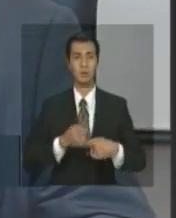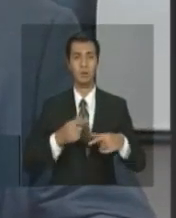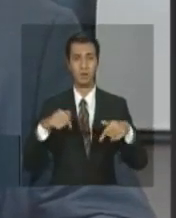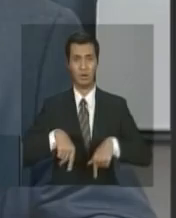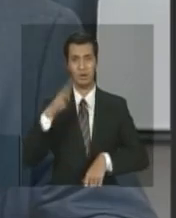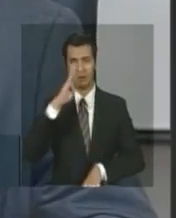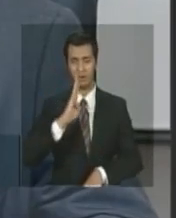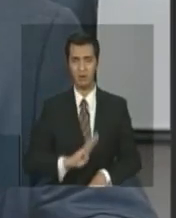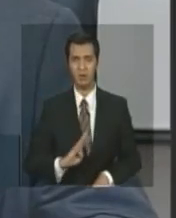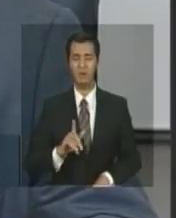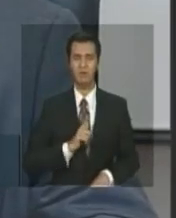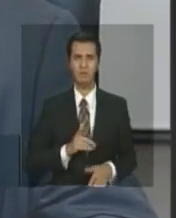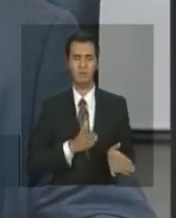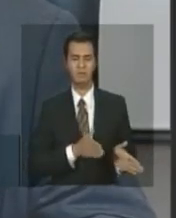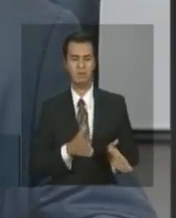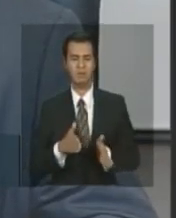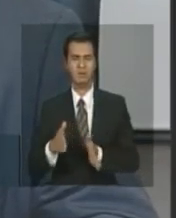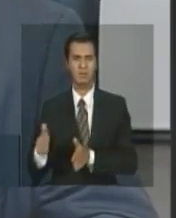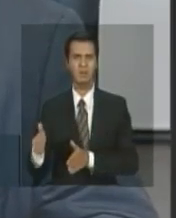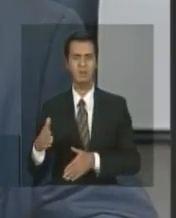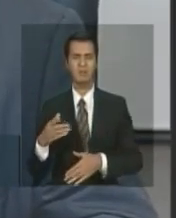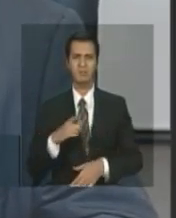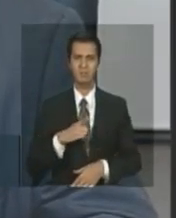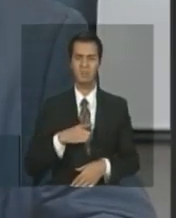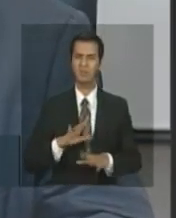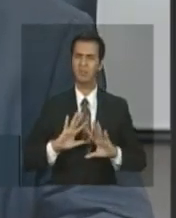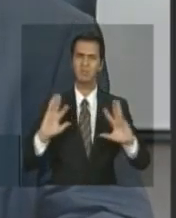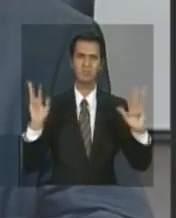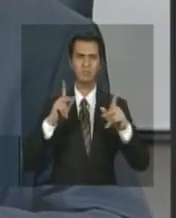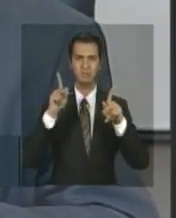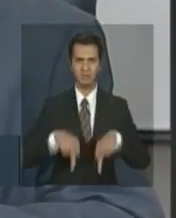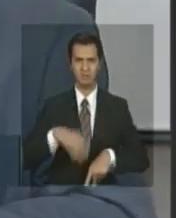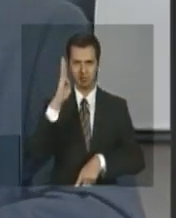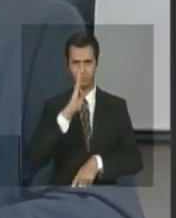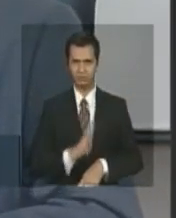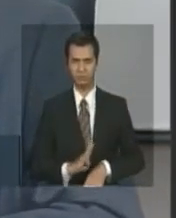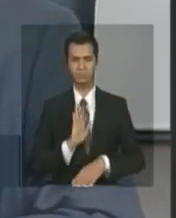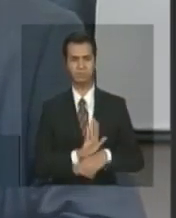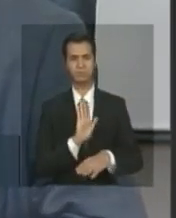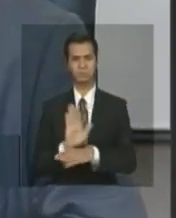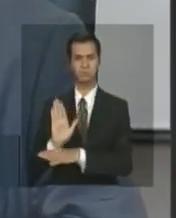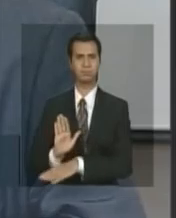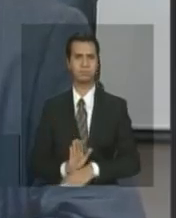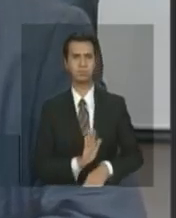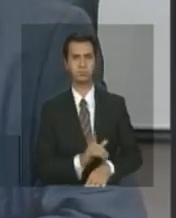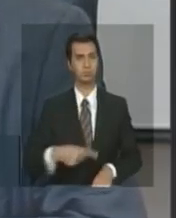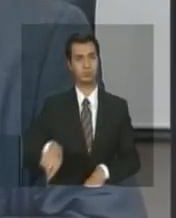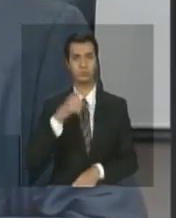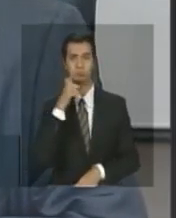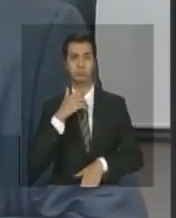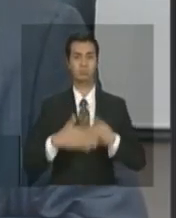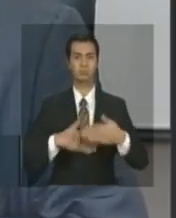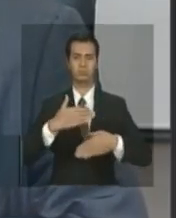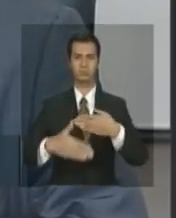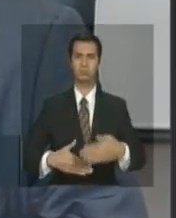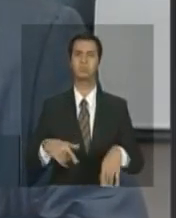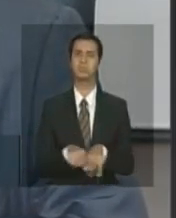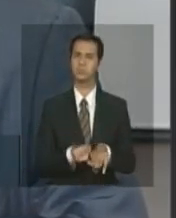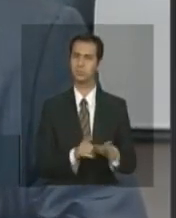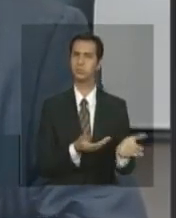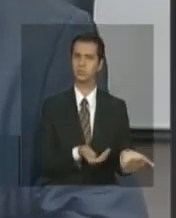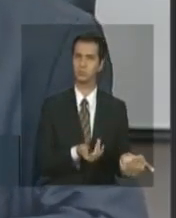processo de melhoria da situação socioeconômica da população como um todo. Isso é experimentado também pelos mais